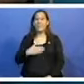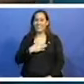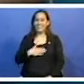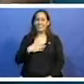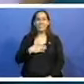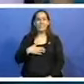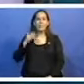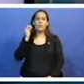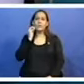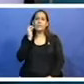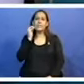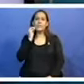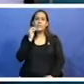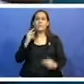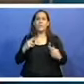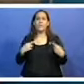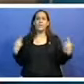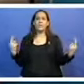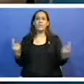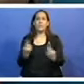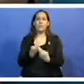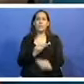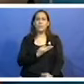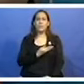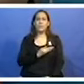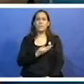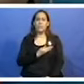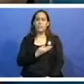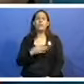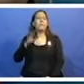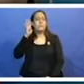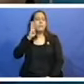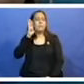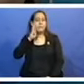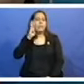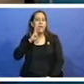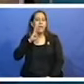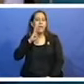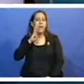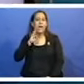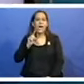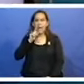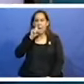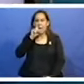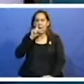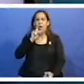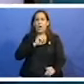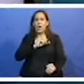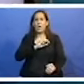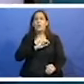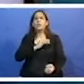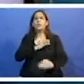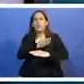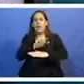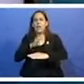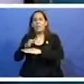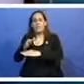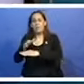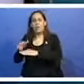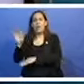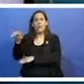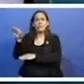da experiência, reuniu todo mundo e foi muito legal. Valeu o esforço de levar o convite, de conversar